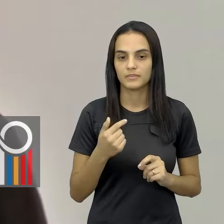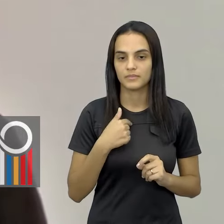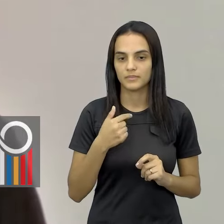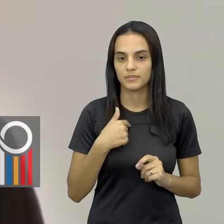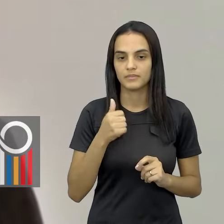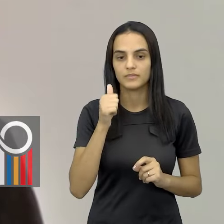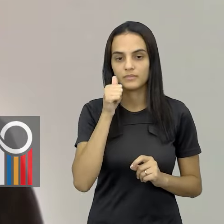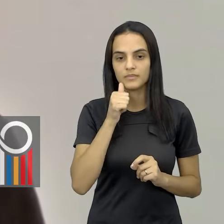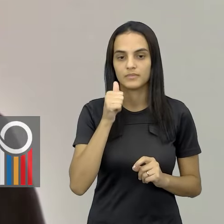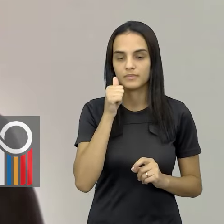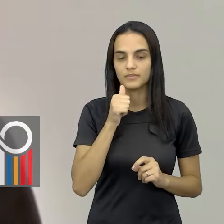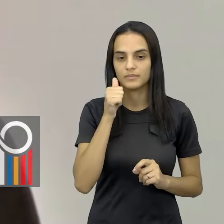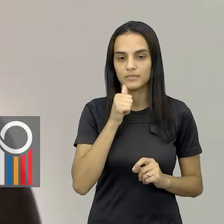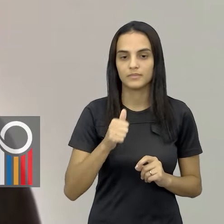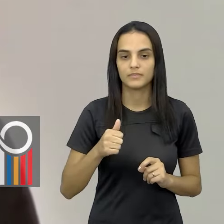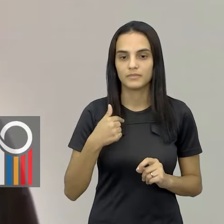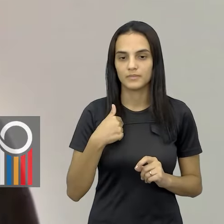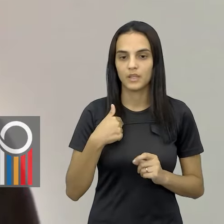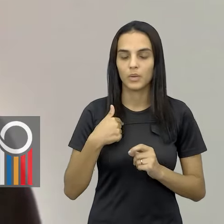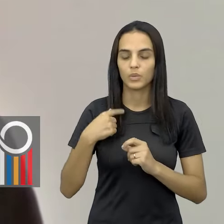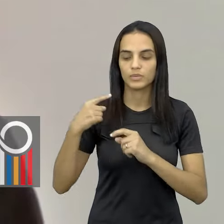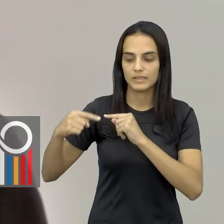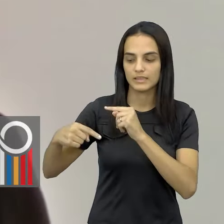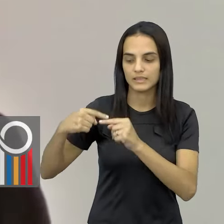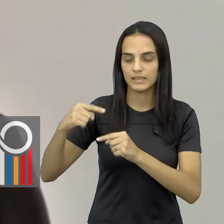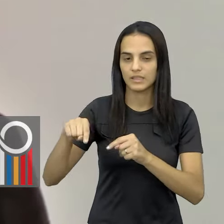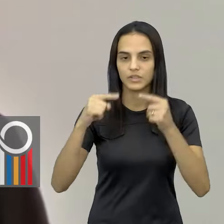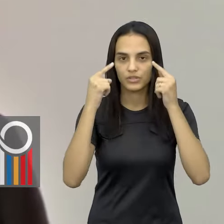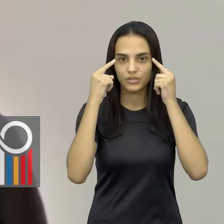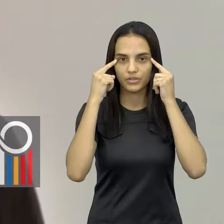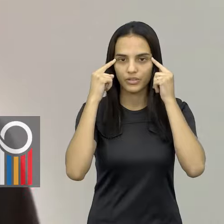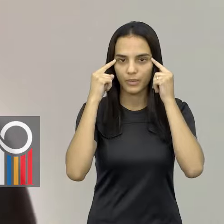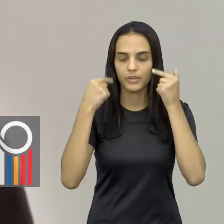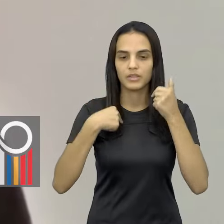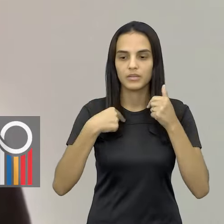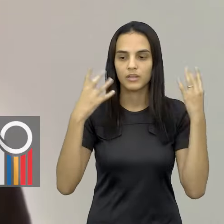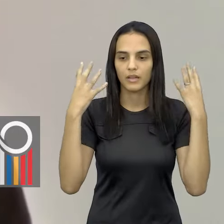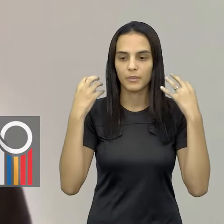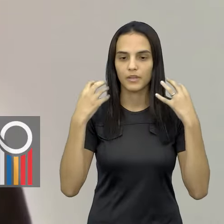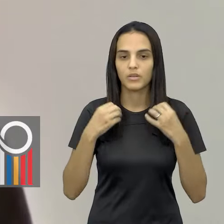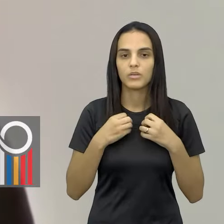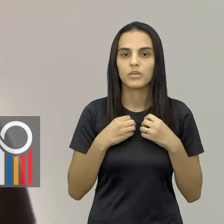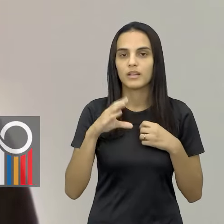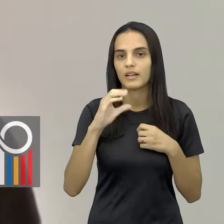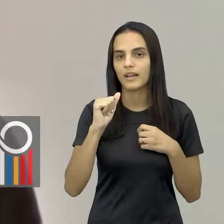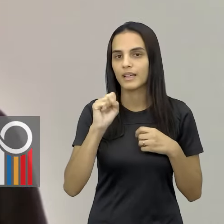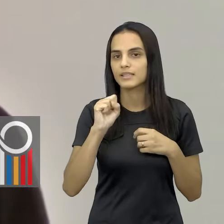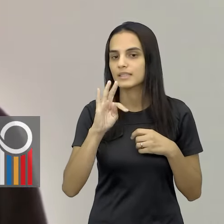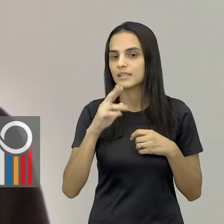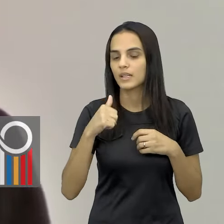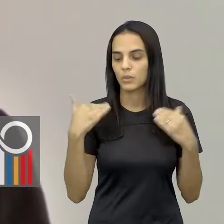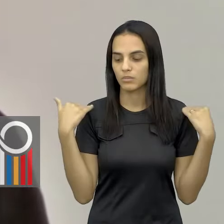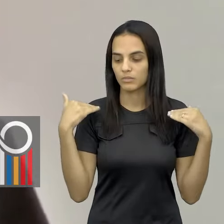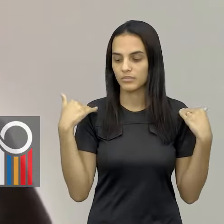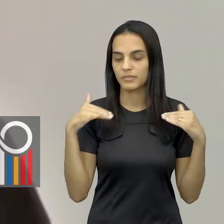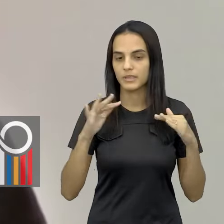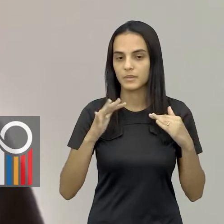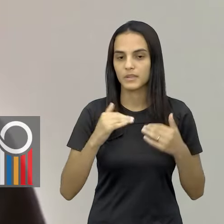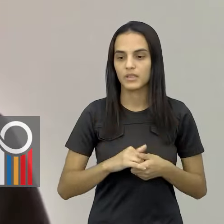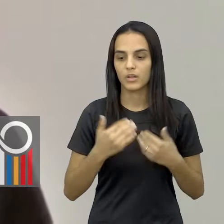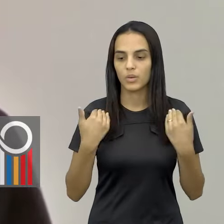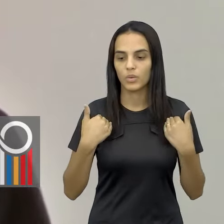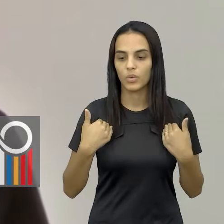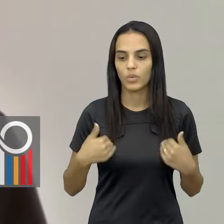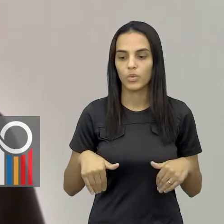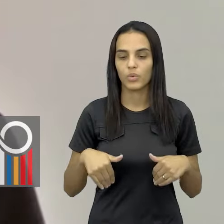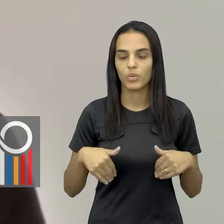Eu sou mulher. Eu sou descendente de japonesa, eu tenho um cabelo castanhos mais ou menos no ombro e hoje eu estou